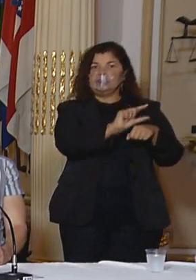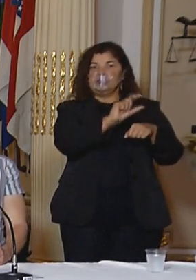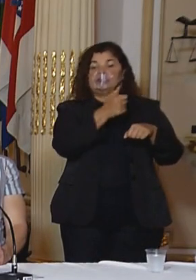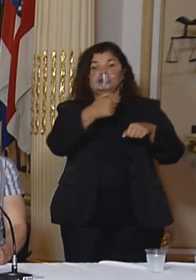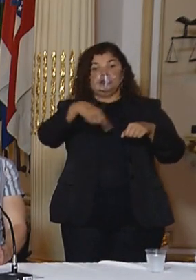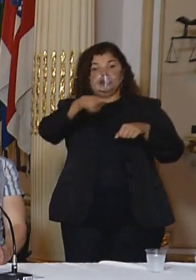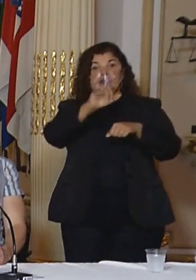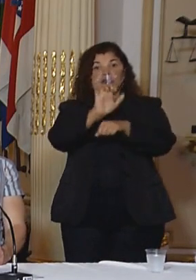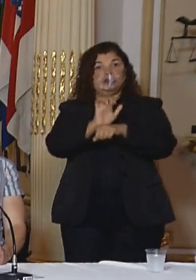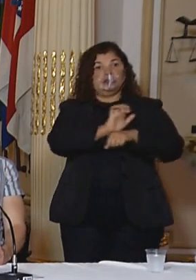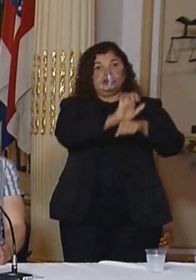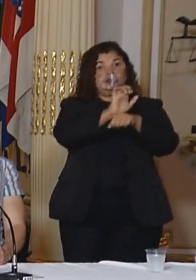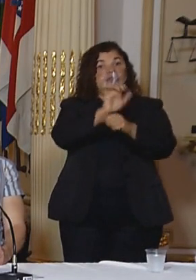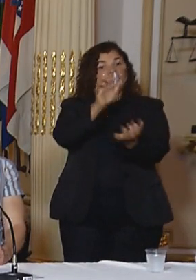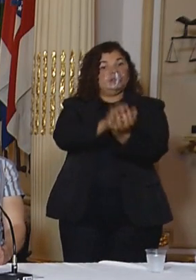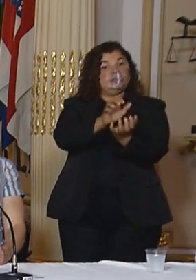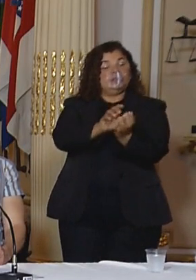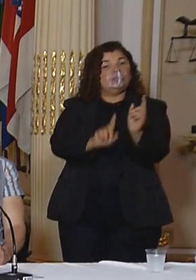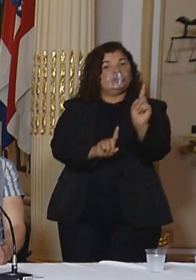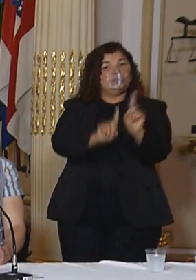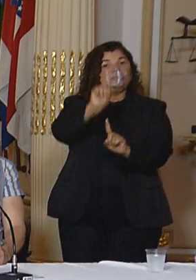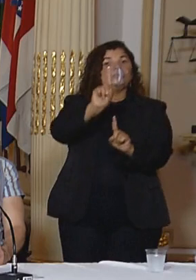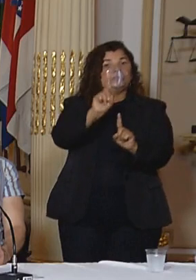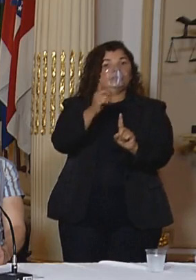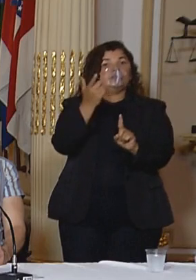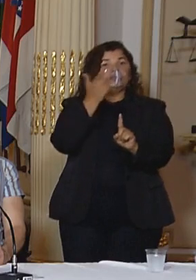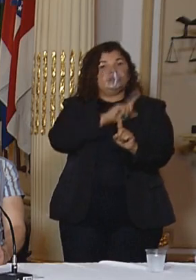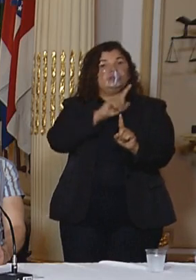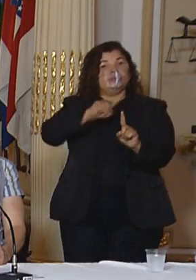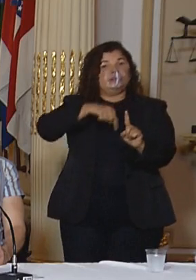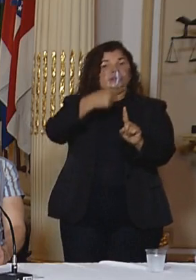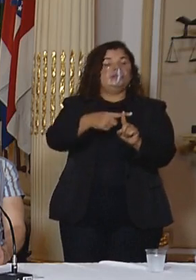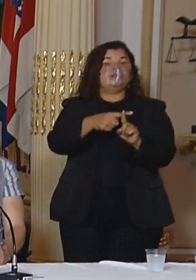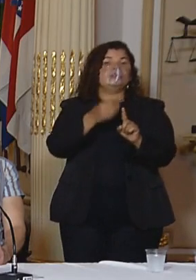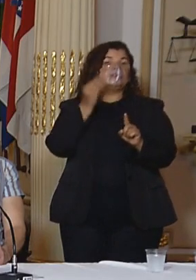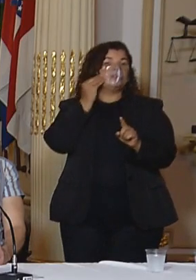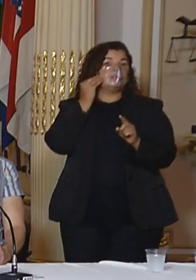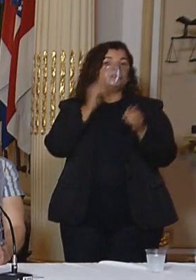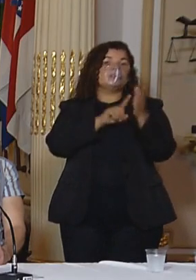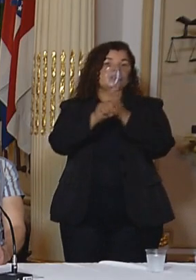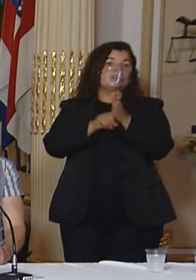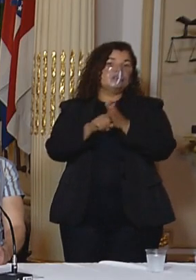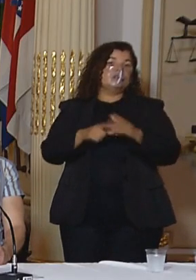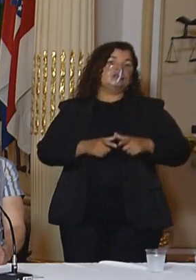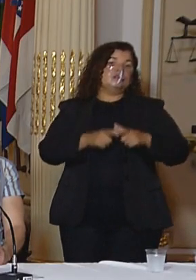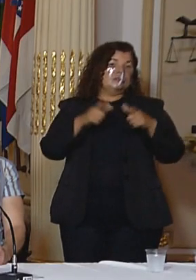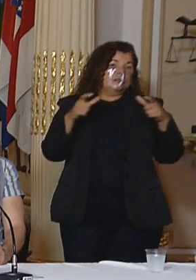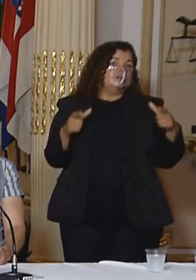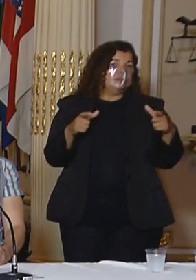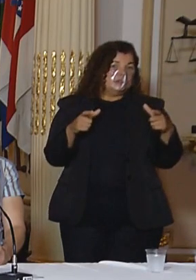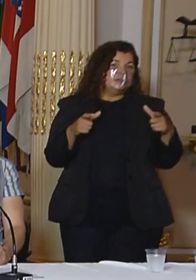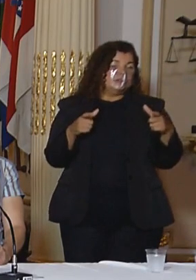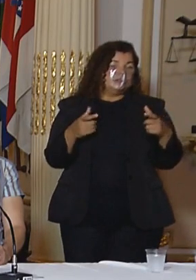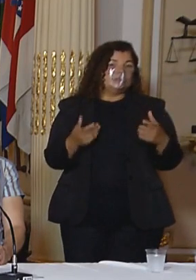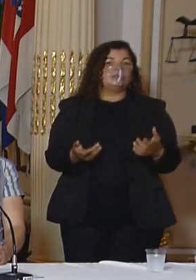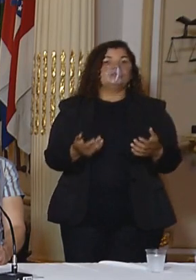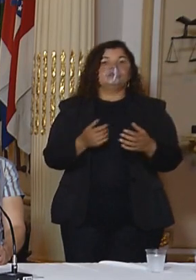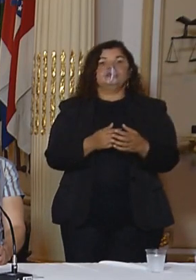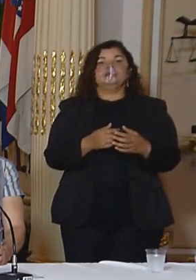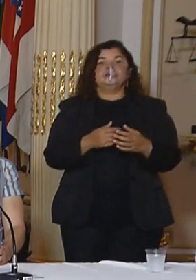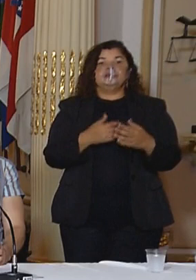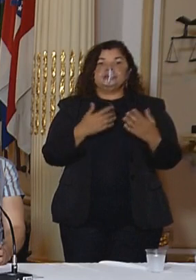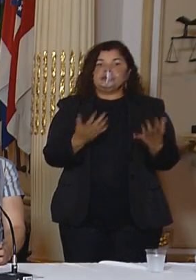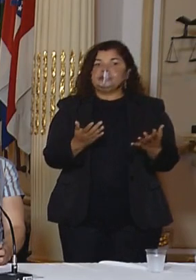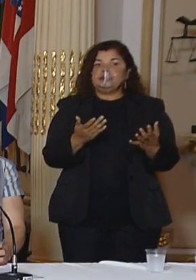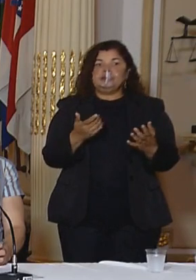estados, Pernambuco tem se destacado, sim, né, nessa perspectiva de ampliação de sua capacidade de testagem. Nós